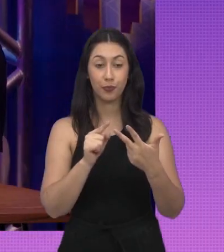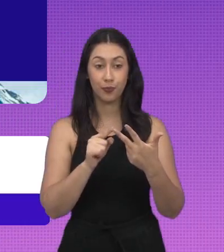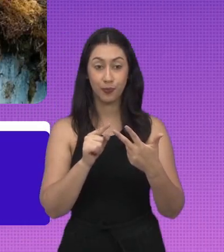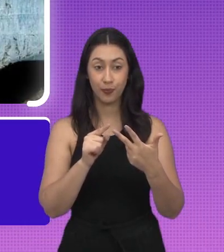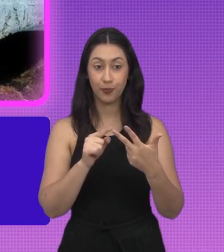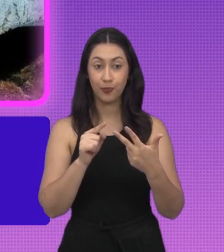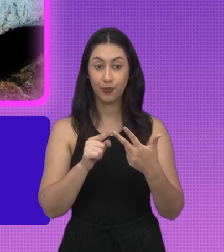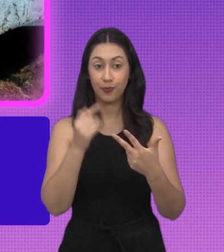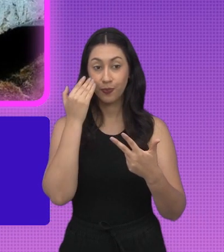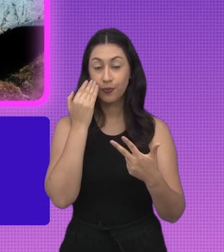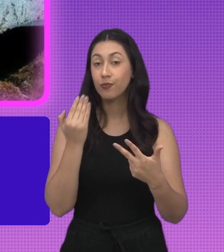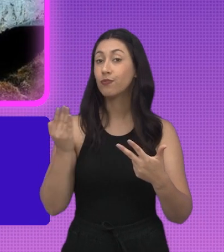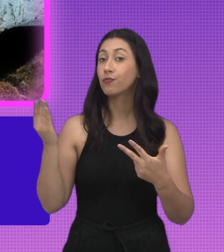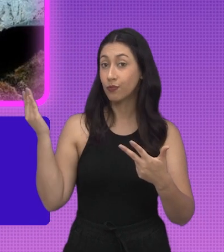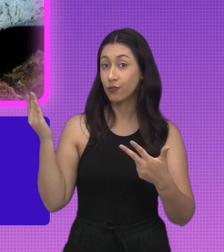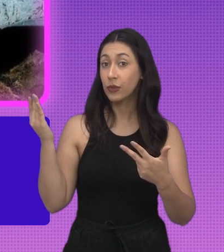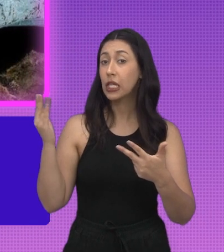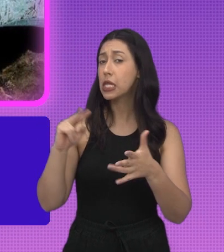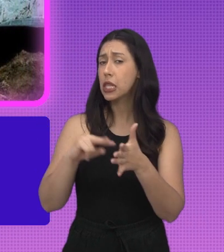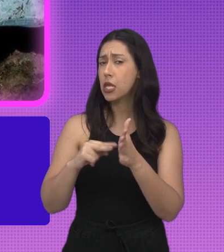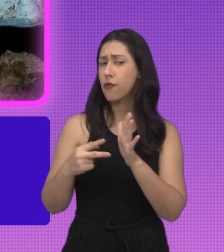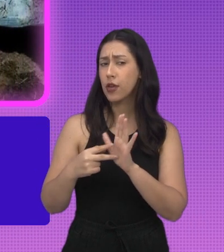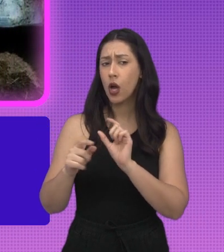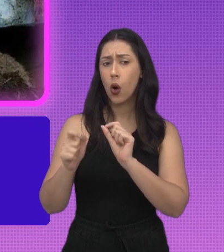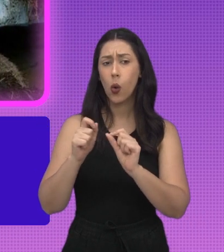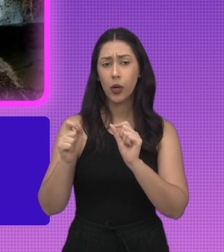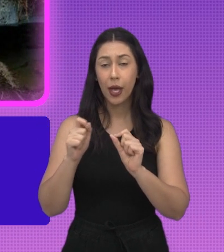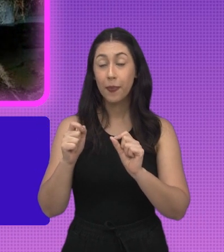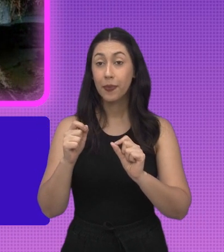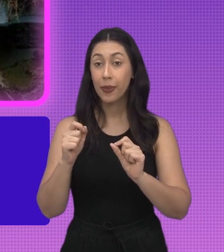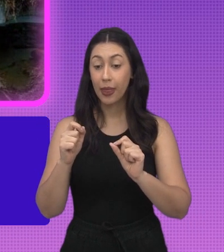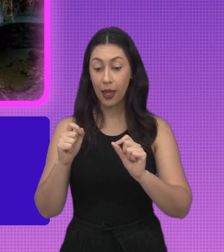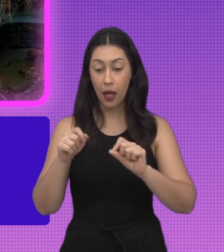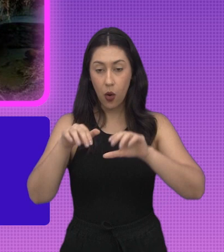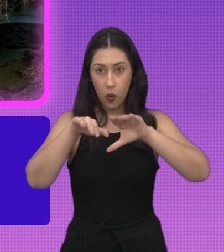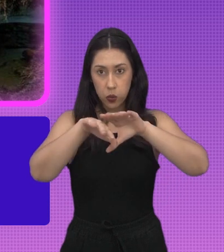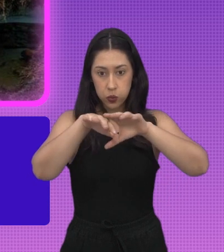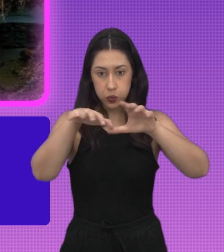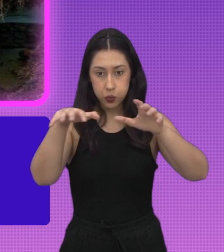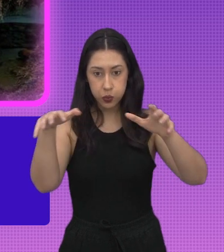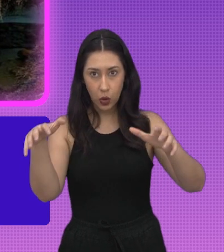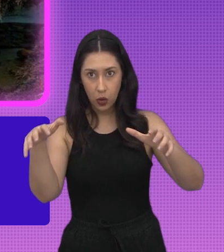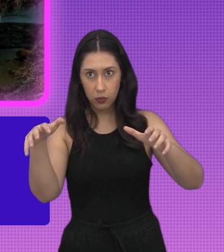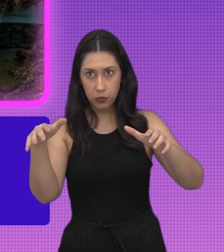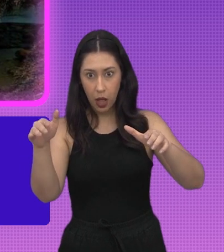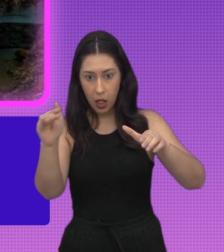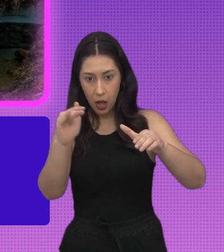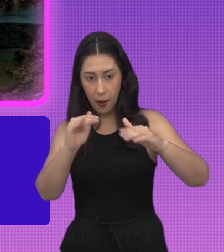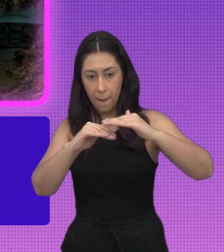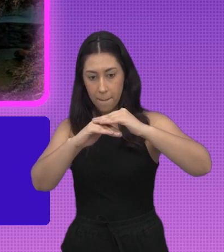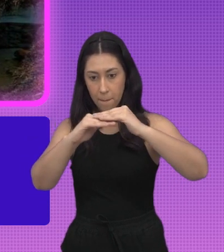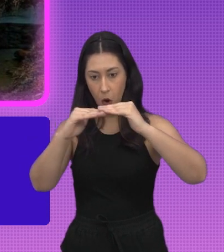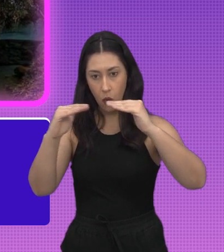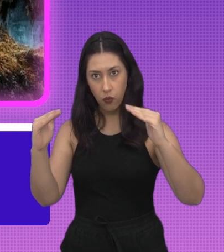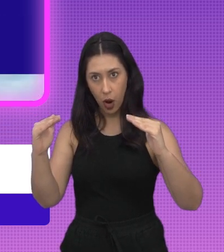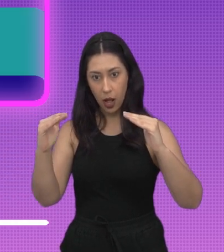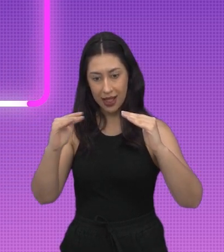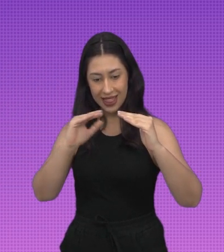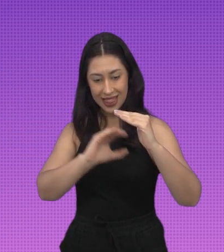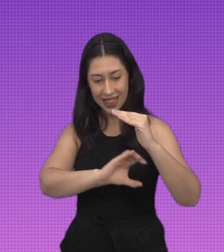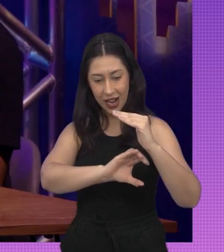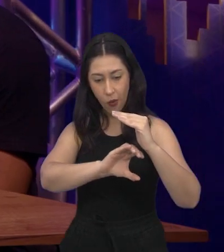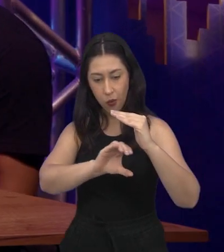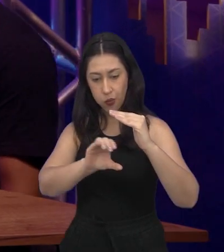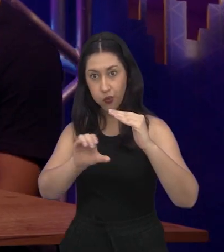Outro ponto é a permafrost, que é o solo congelado do Ártico. Então a gente tem gelo que não dá para ver, o gelo